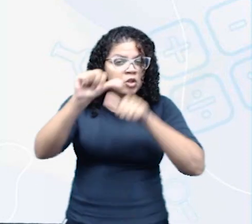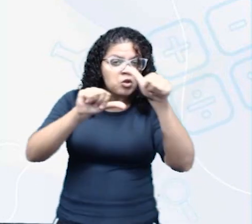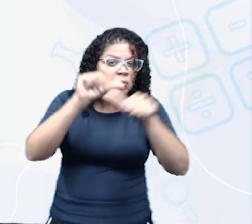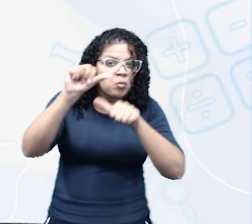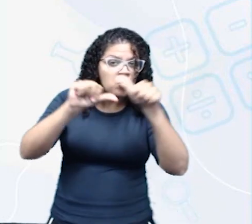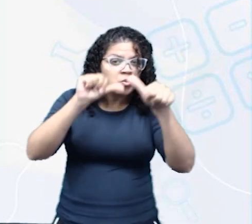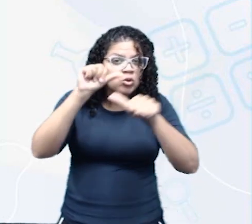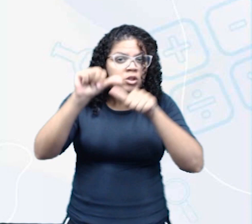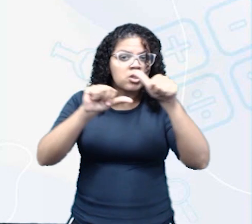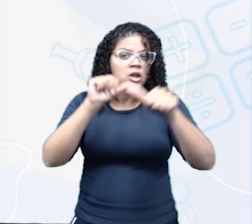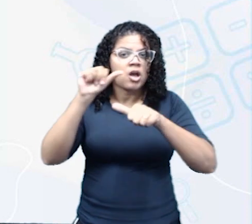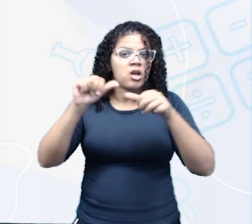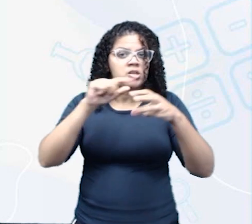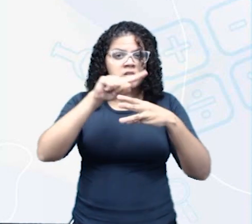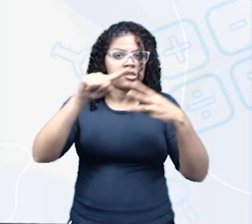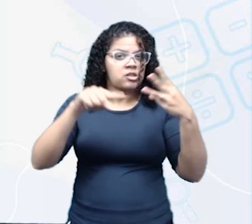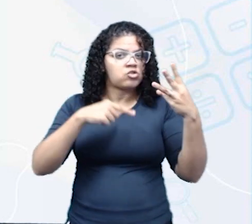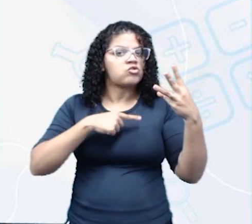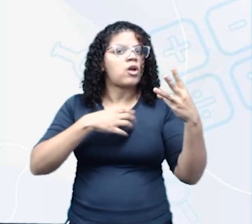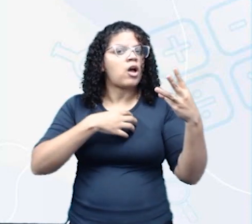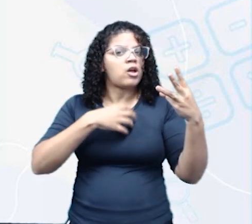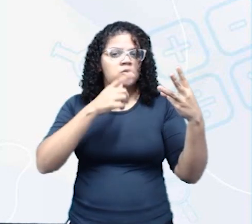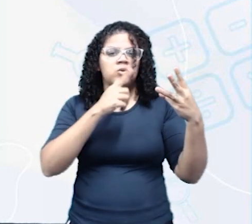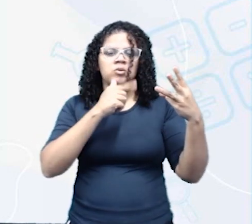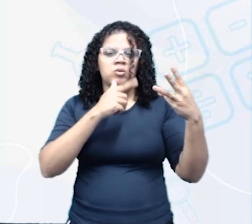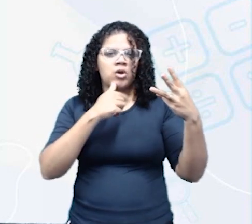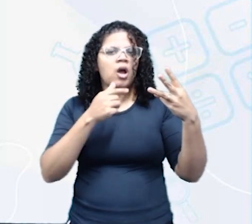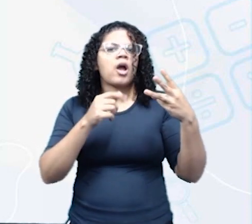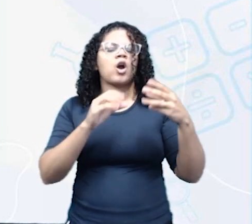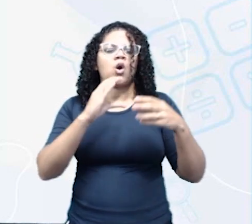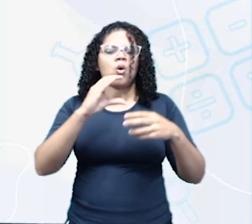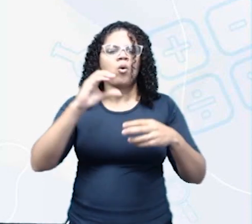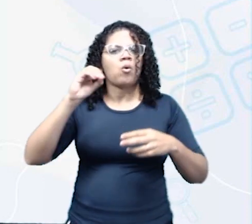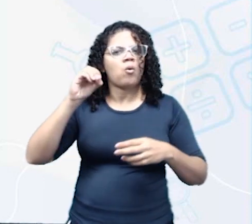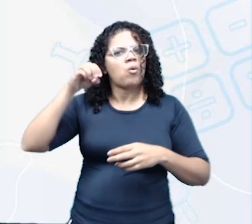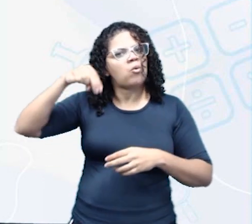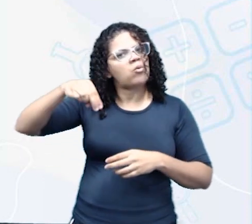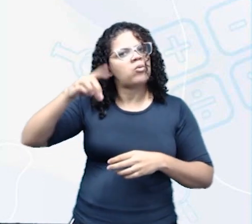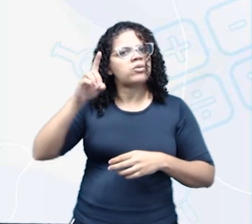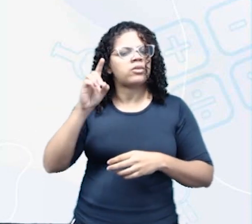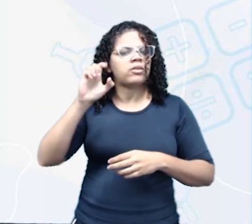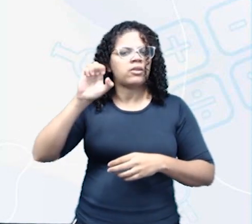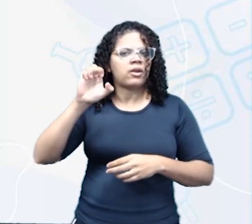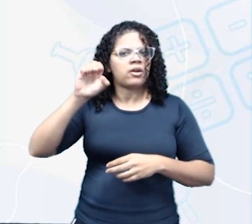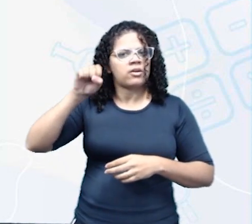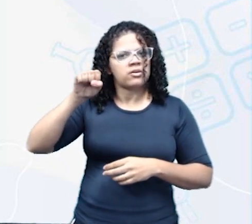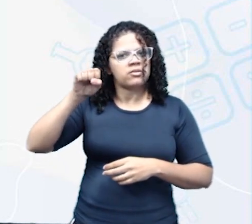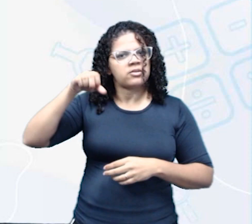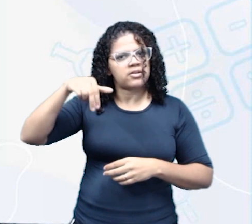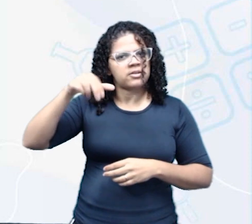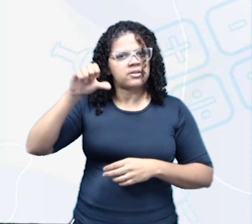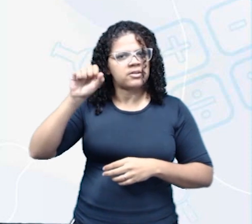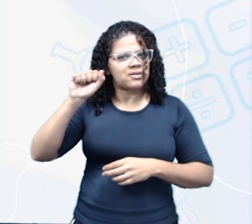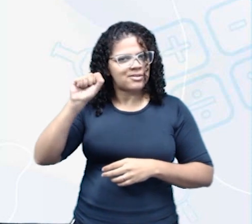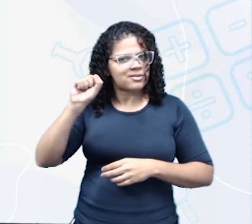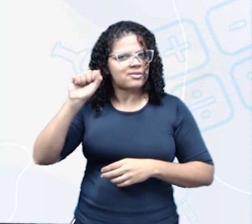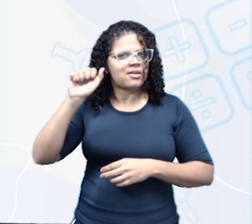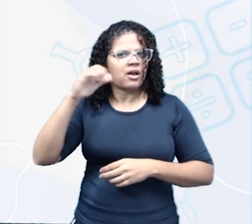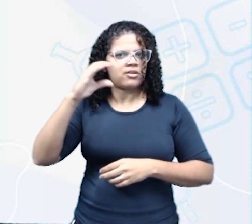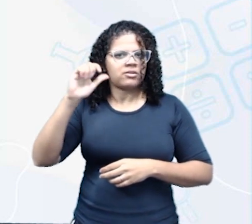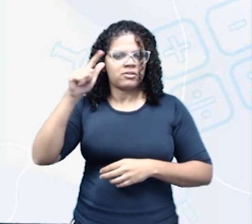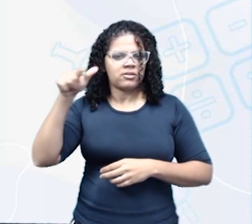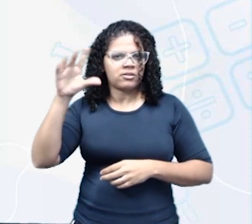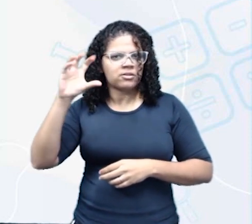físico que a gente chama de condensação, certo? Bom, então essa nuvem